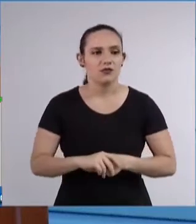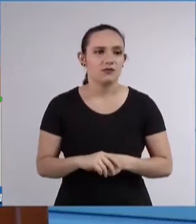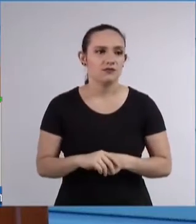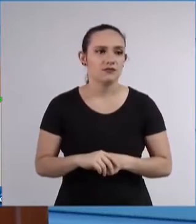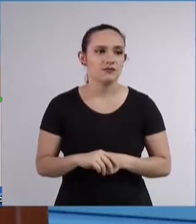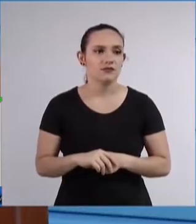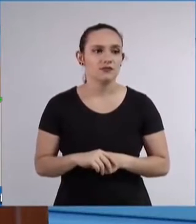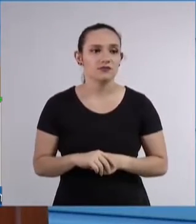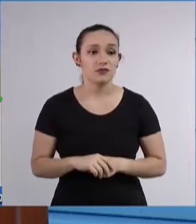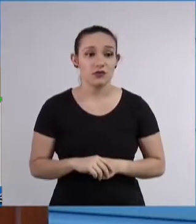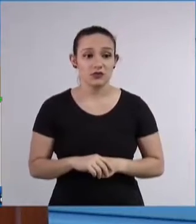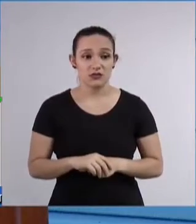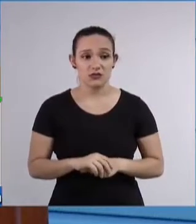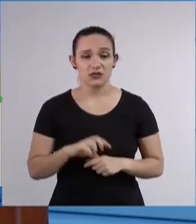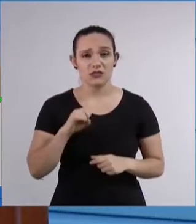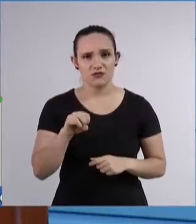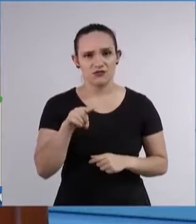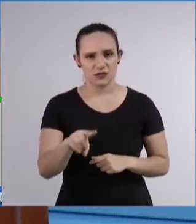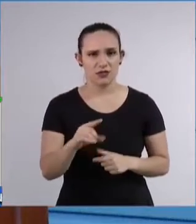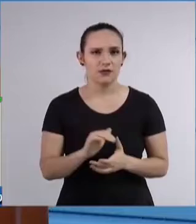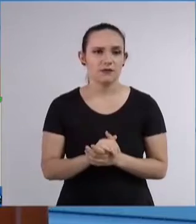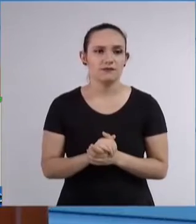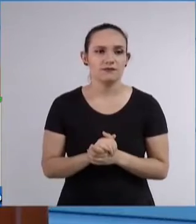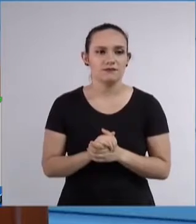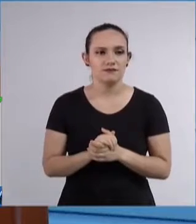Você que, de repente, compartilha